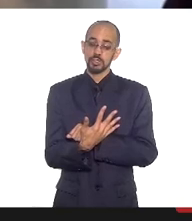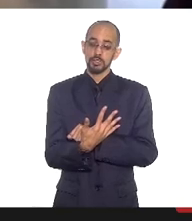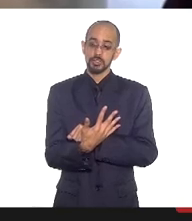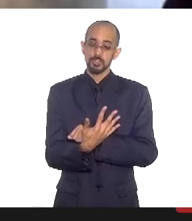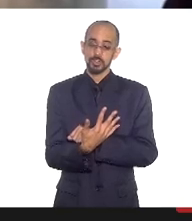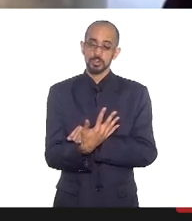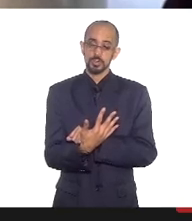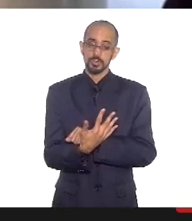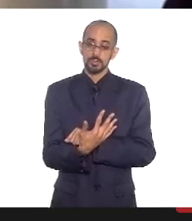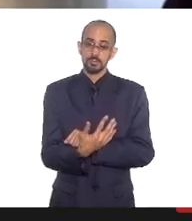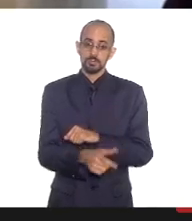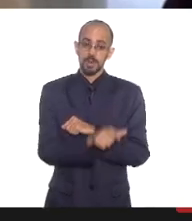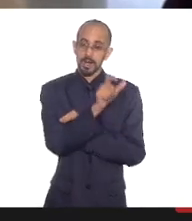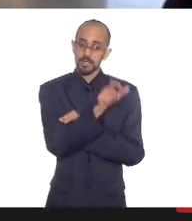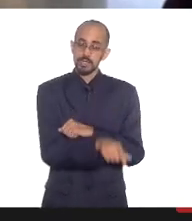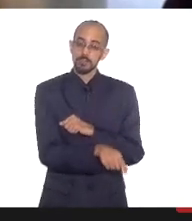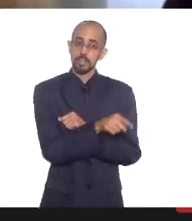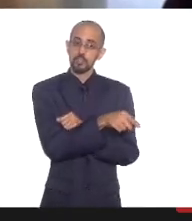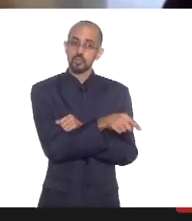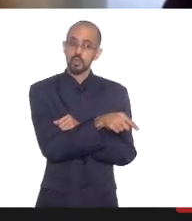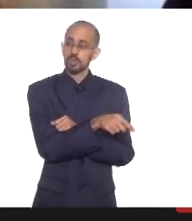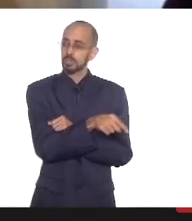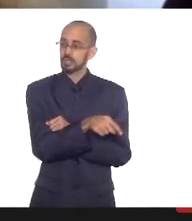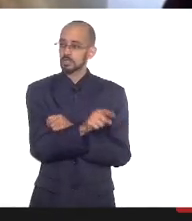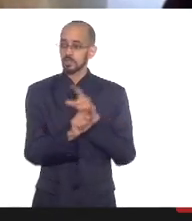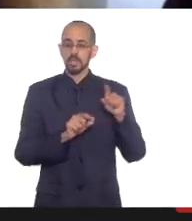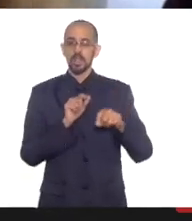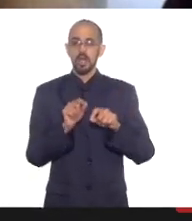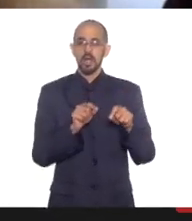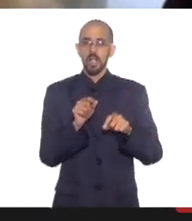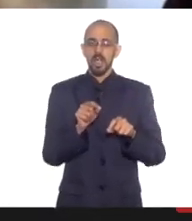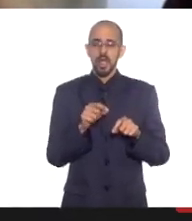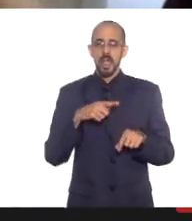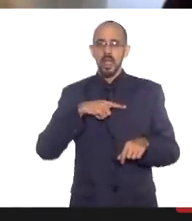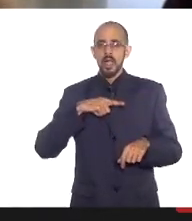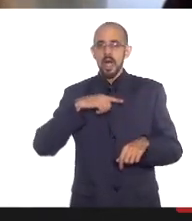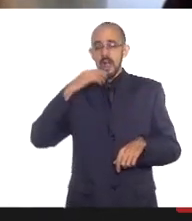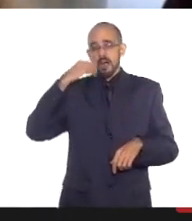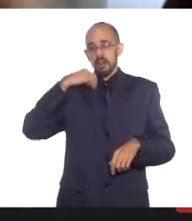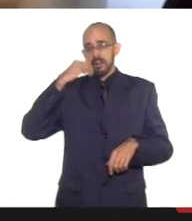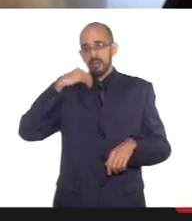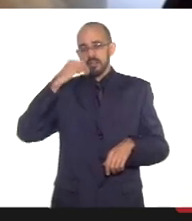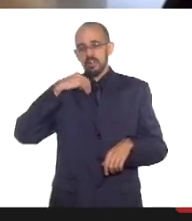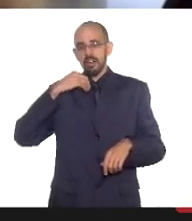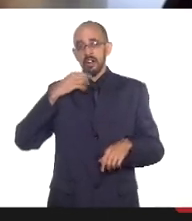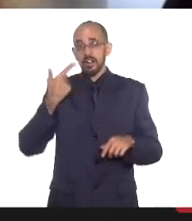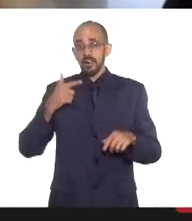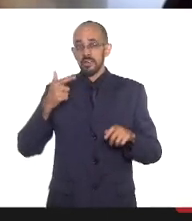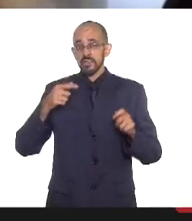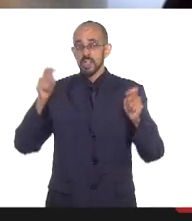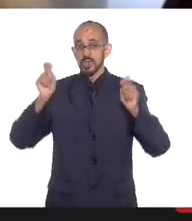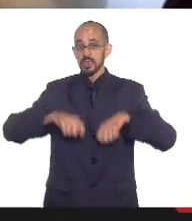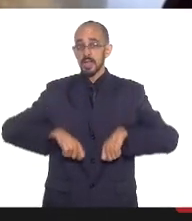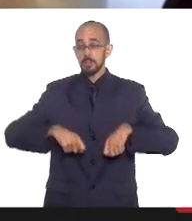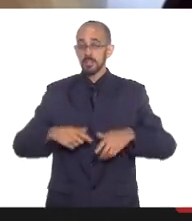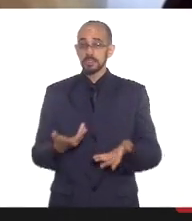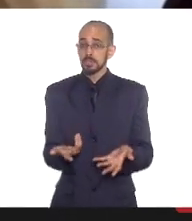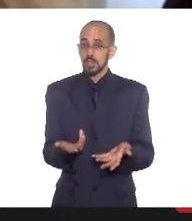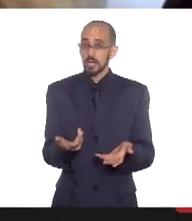pessoas estão assim quase que ele debilitada e sem condições de